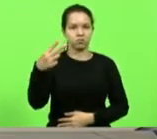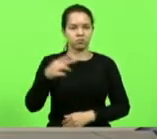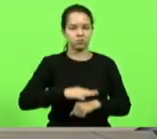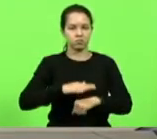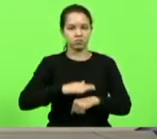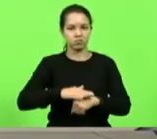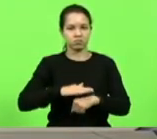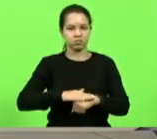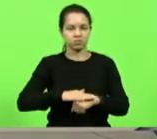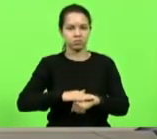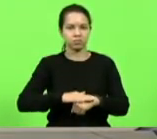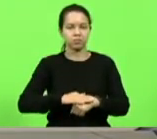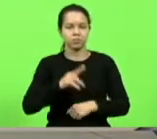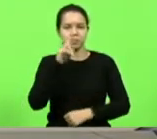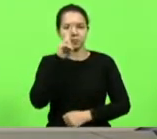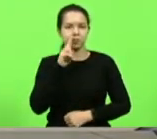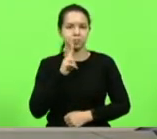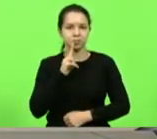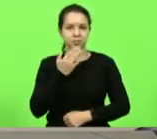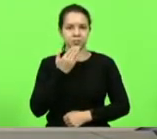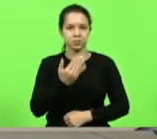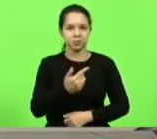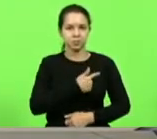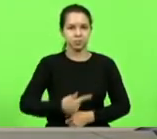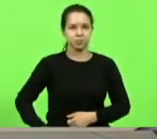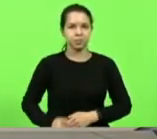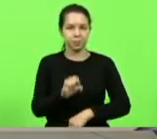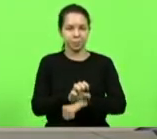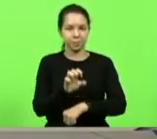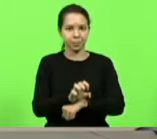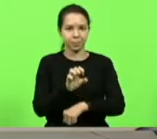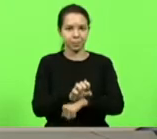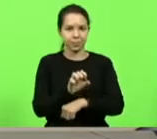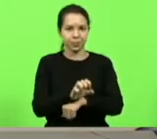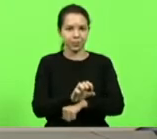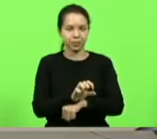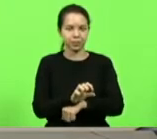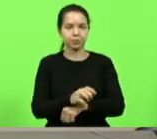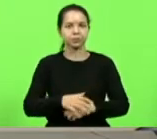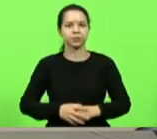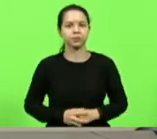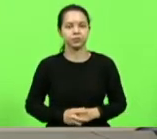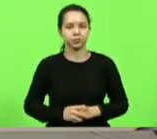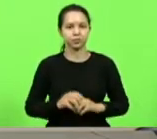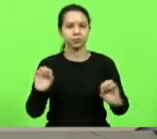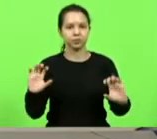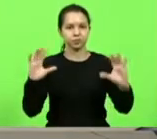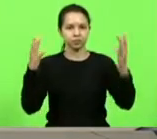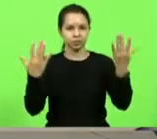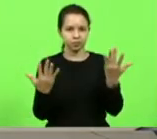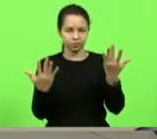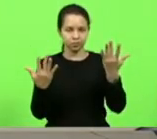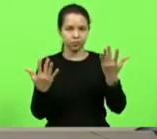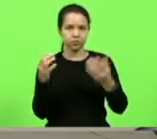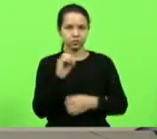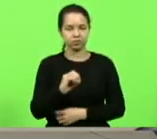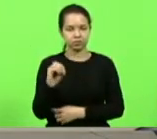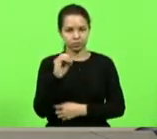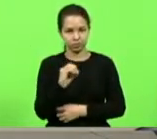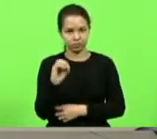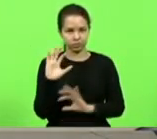deputado Ivan Atz, apelando ao governador do estado pela realização da 37ª Oktoberfest no município de Blumenau. Em